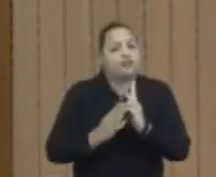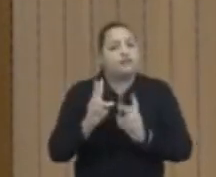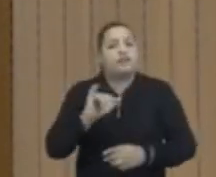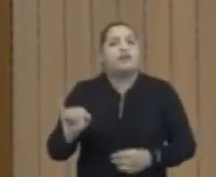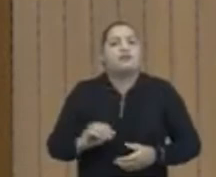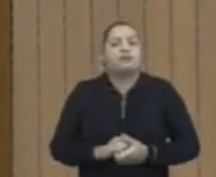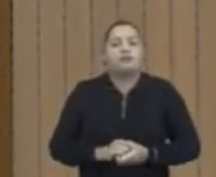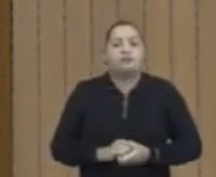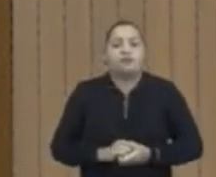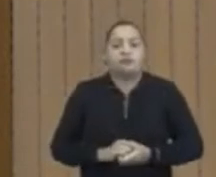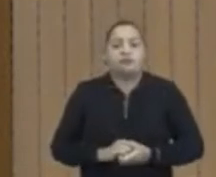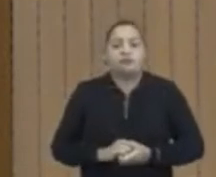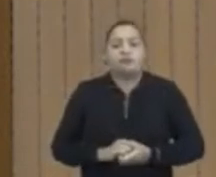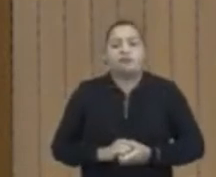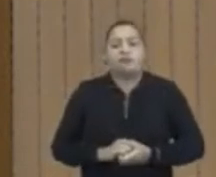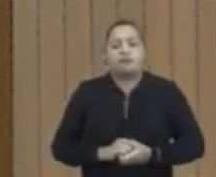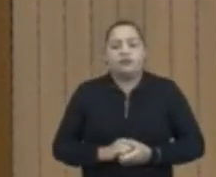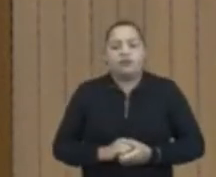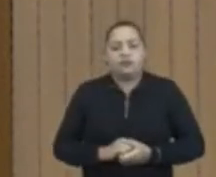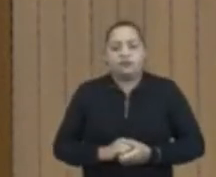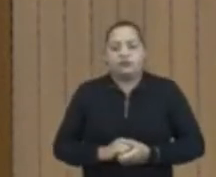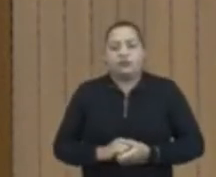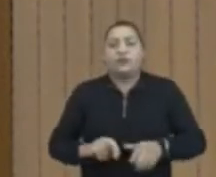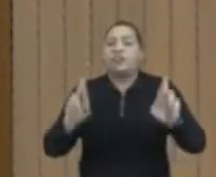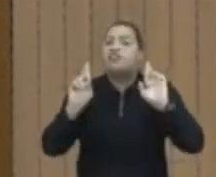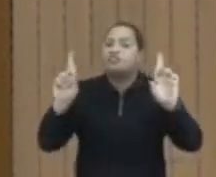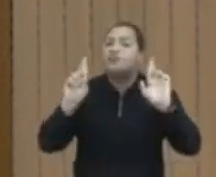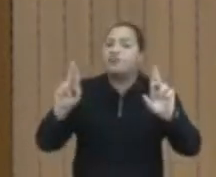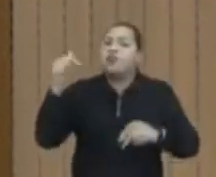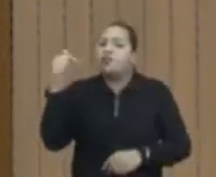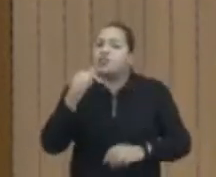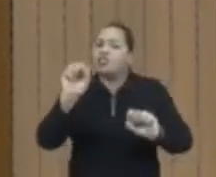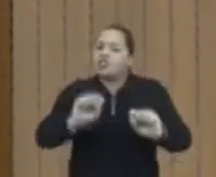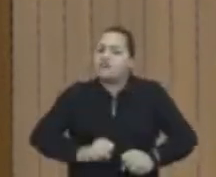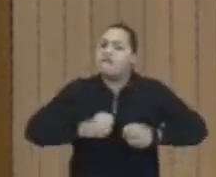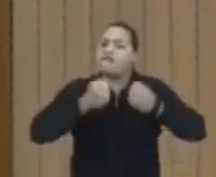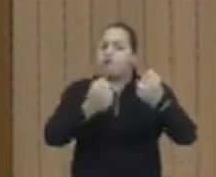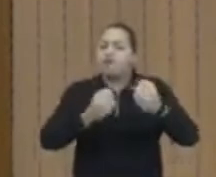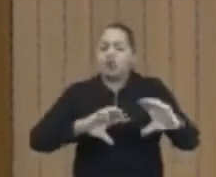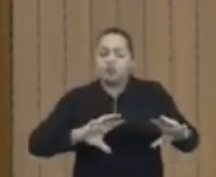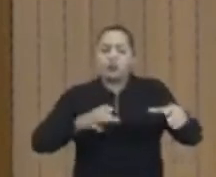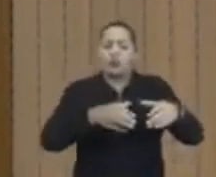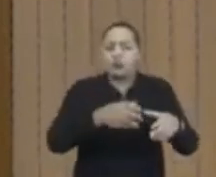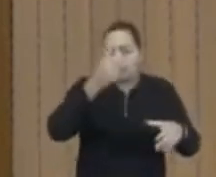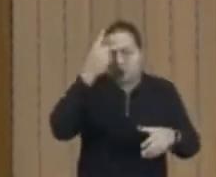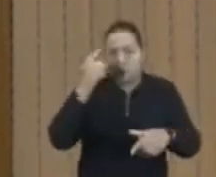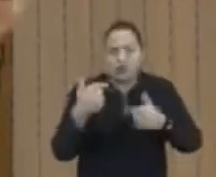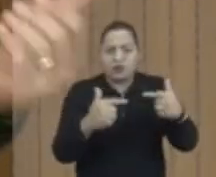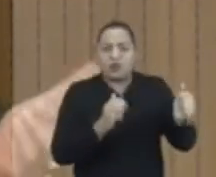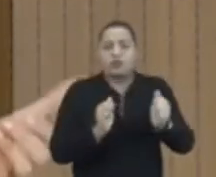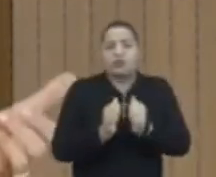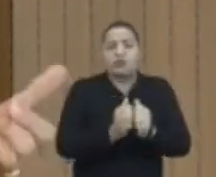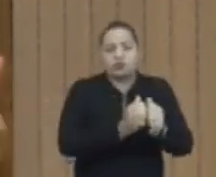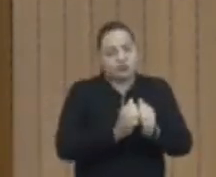que, com este reforço, neste valoroso time que, com recursos escassos, tanto faz e tanto